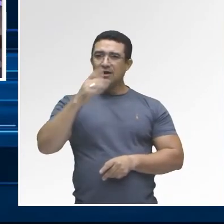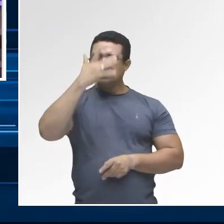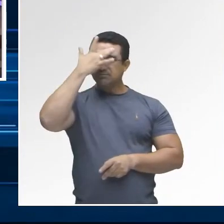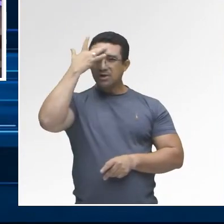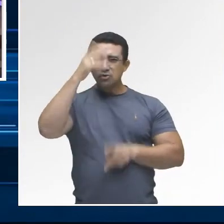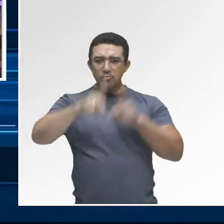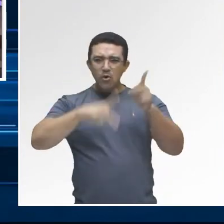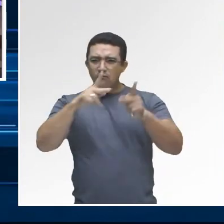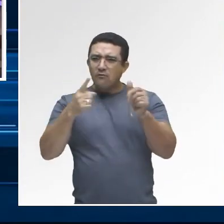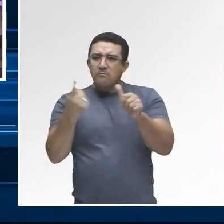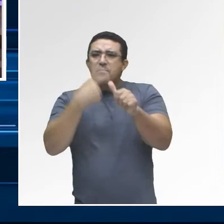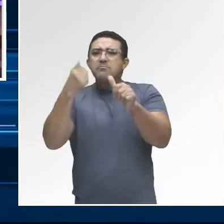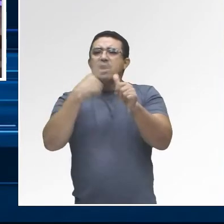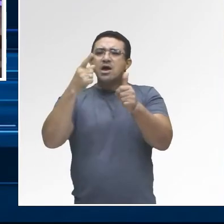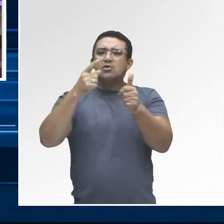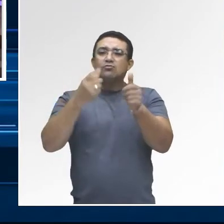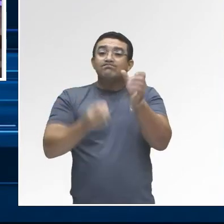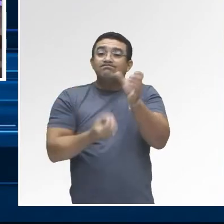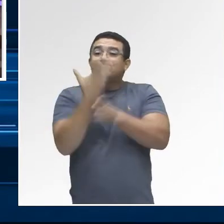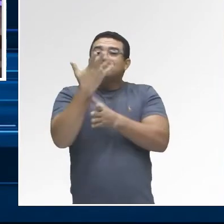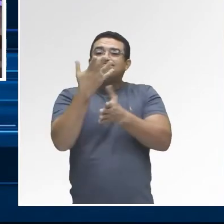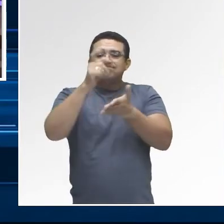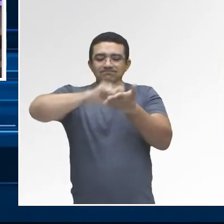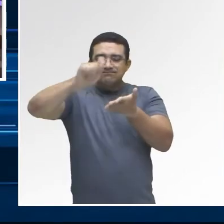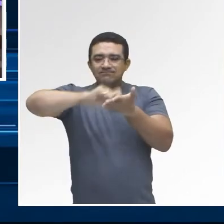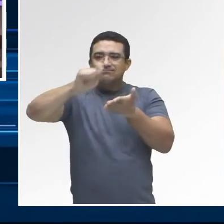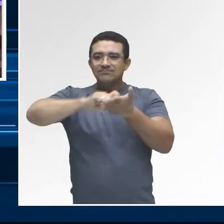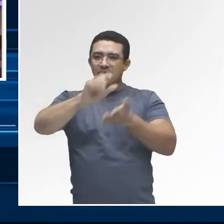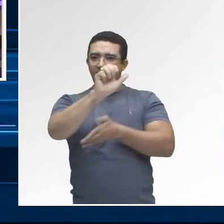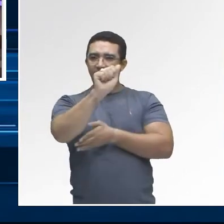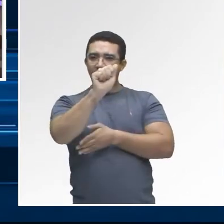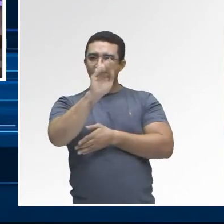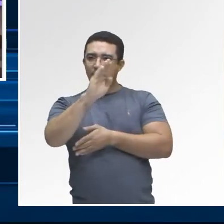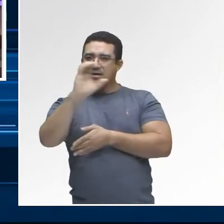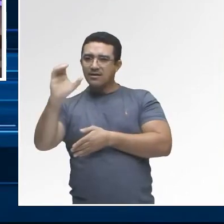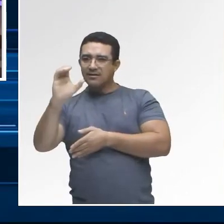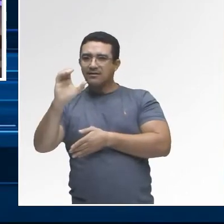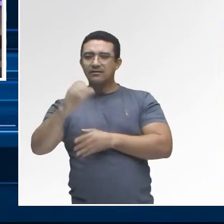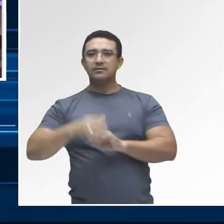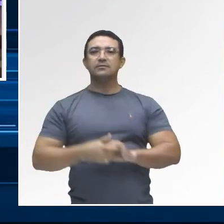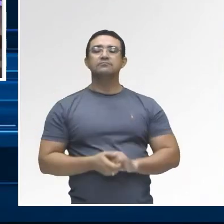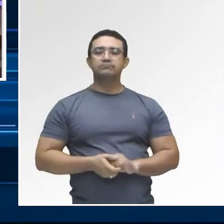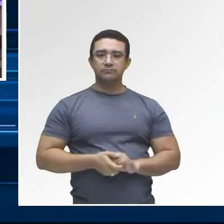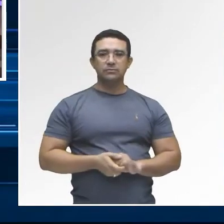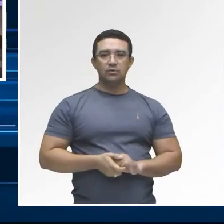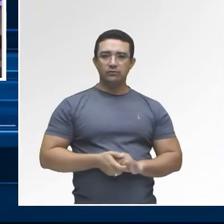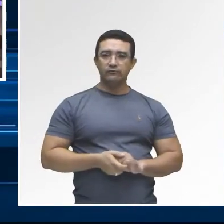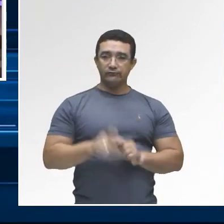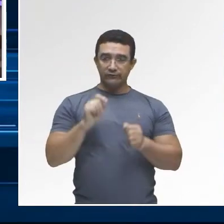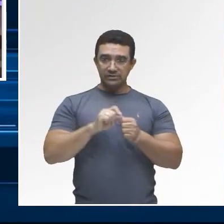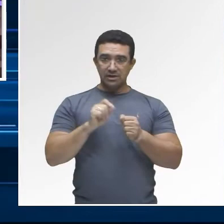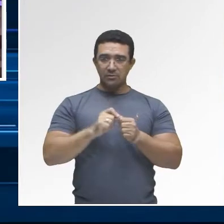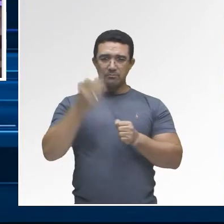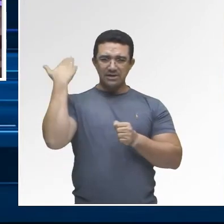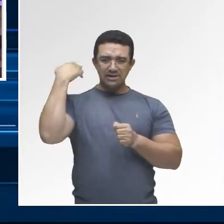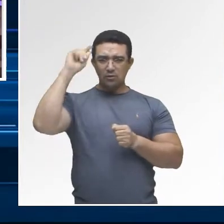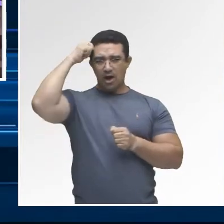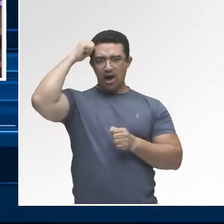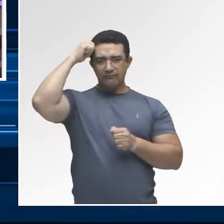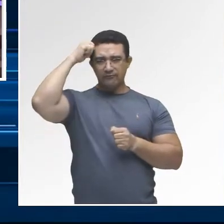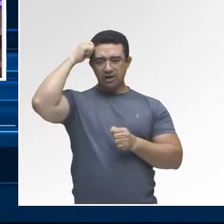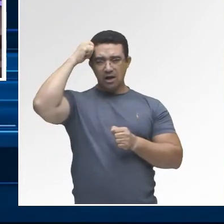no comércio marítimo, que criam o alfabeto justamente para facilitar as suas atividades. Então, eles criaram uma colônia na África que se